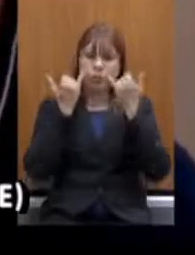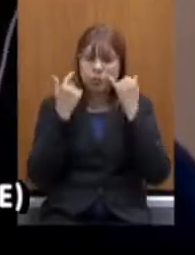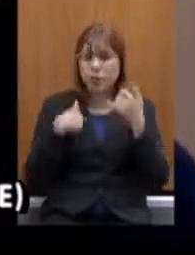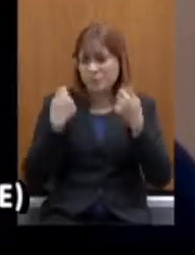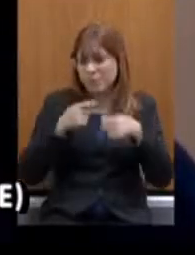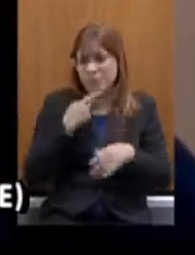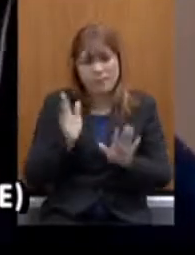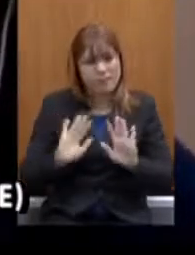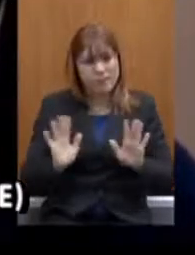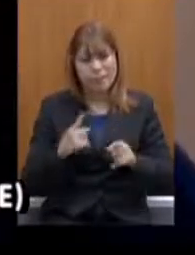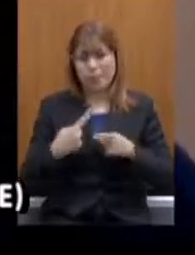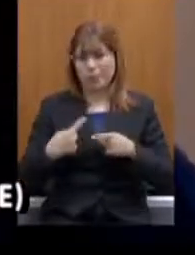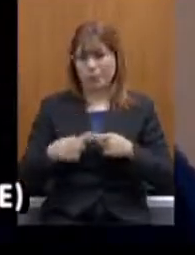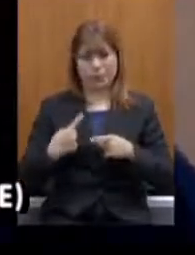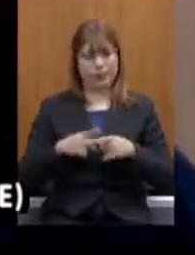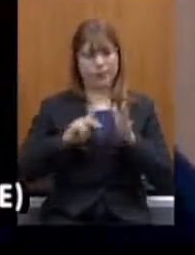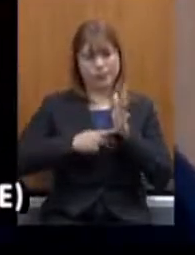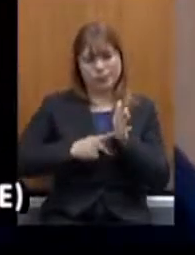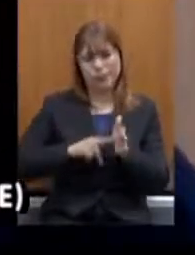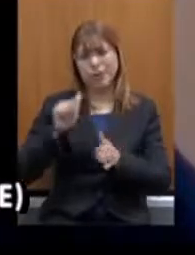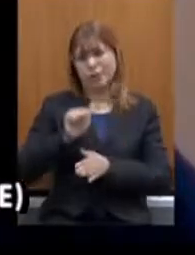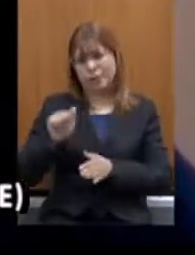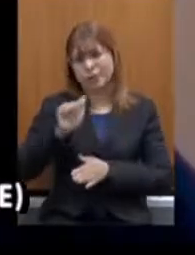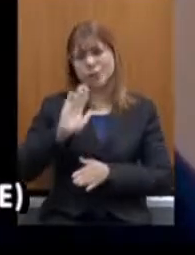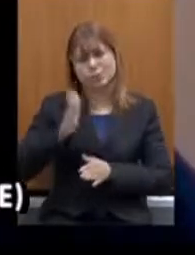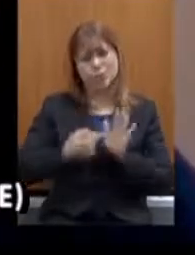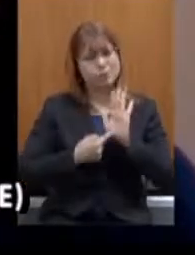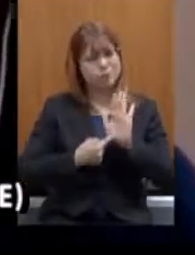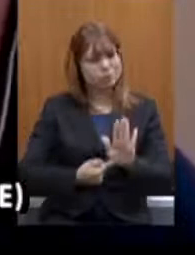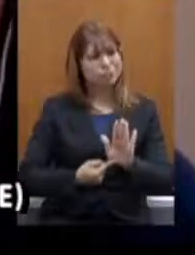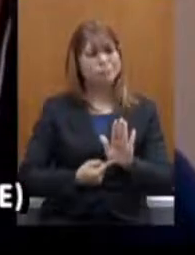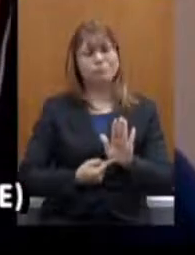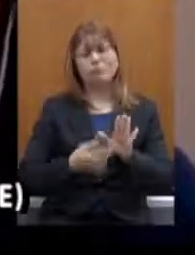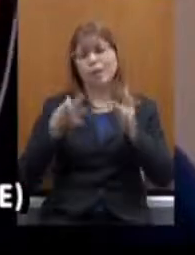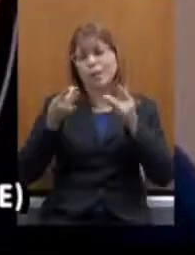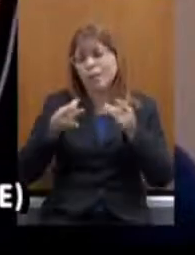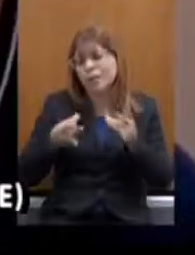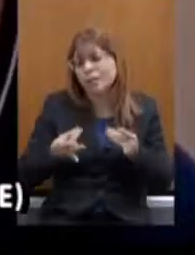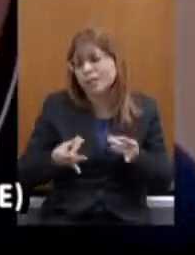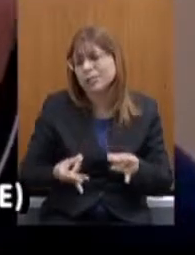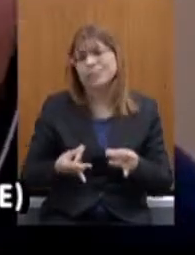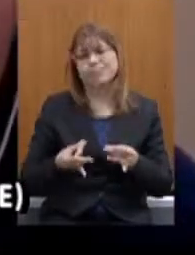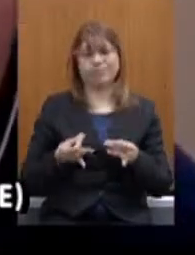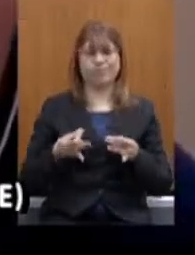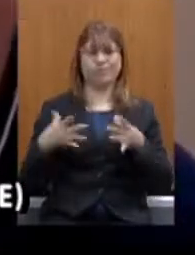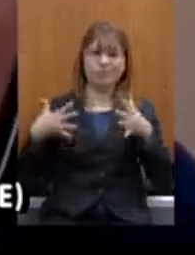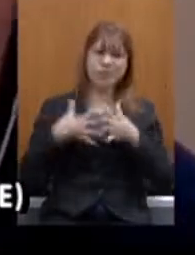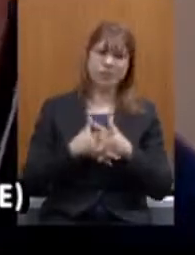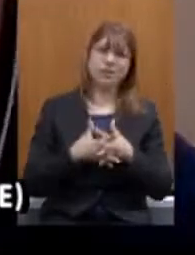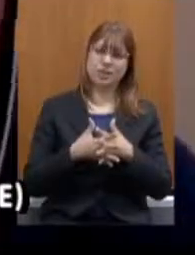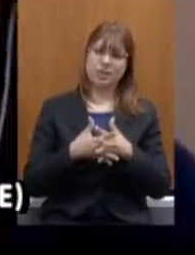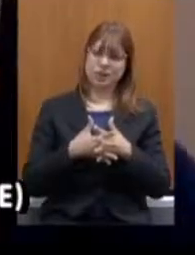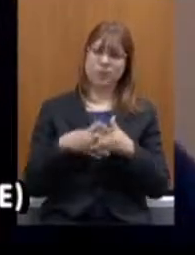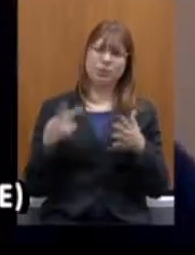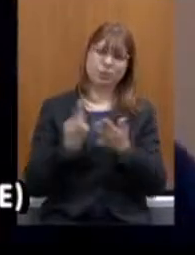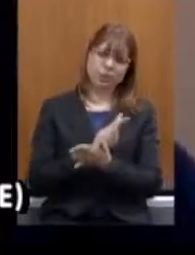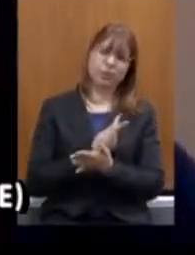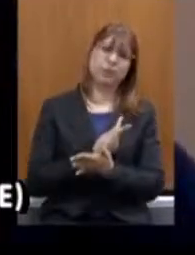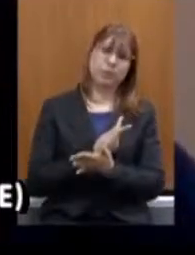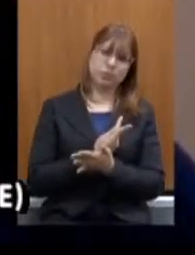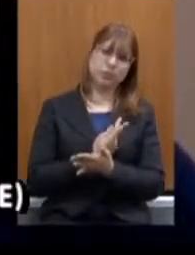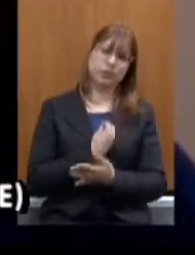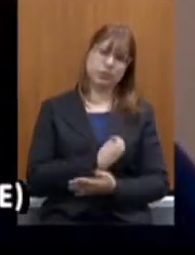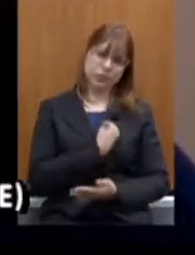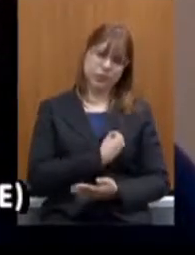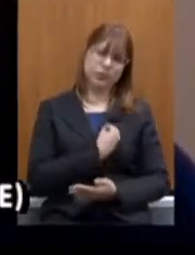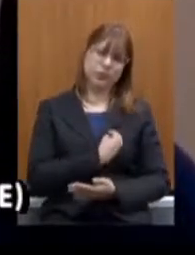repetir aqui porque nenhum de casa associações apresentaram em minúcias todos os impactos e vai recair